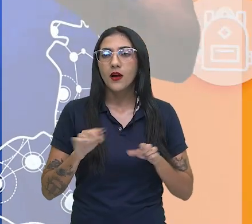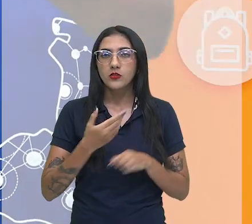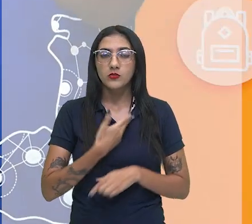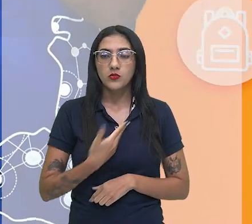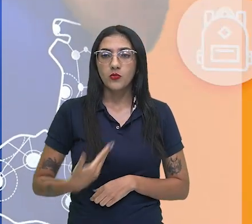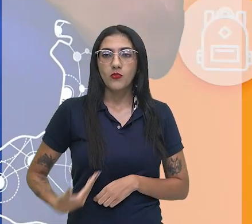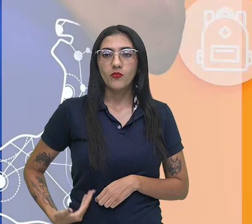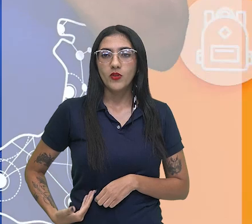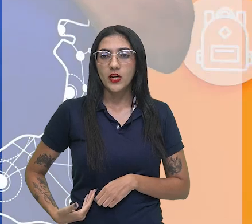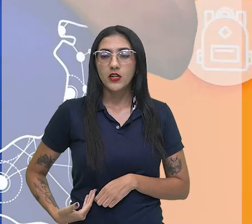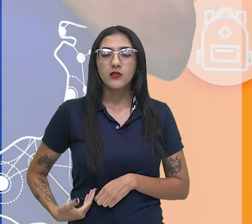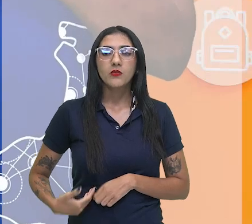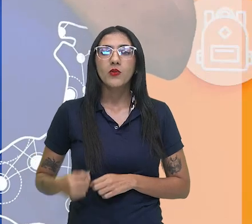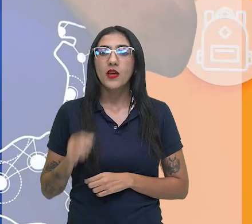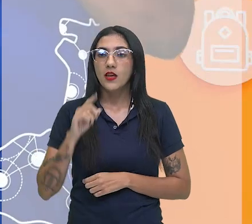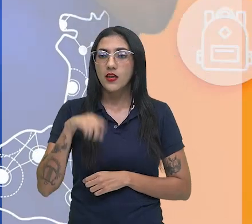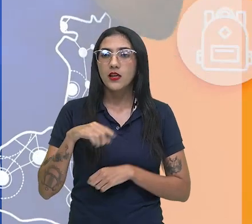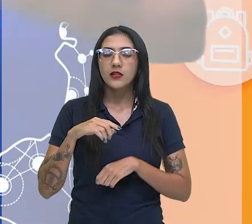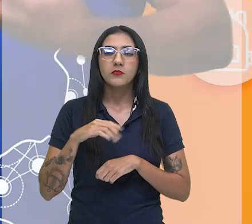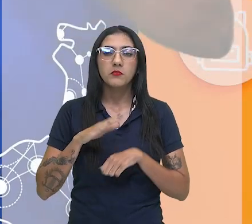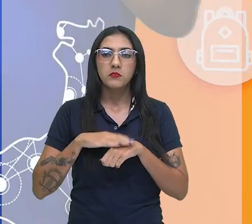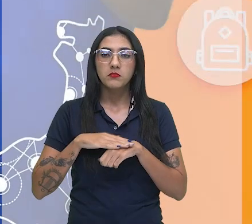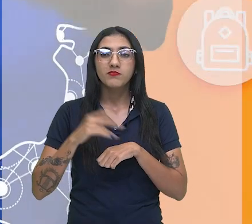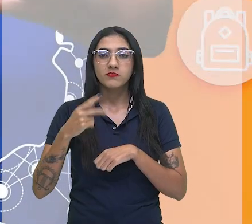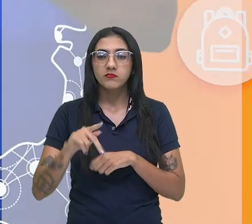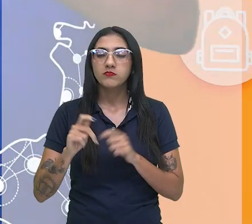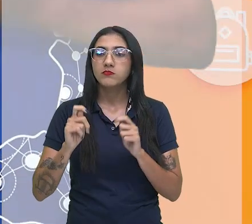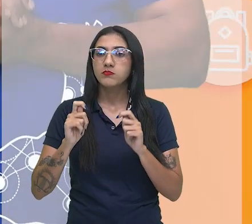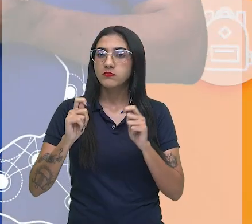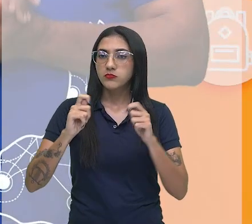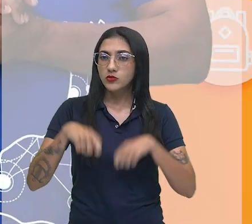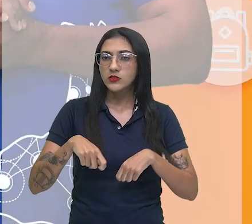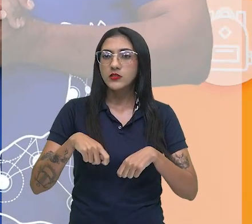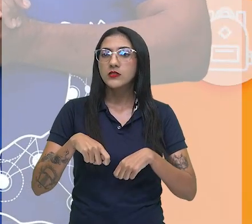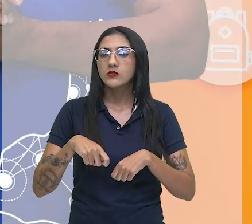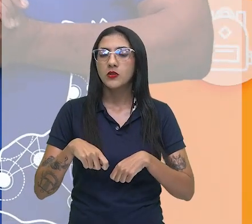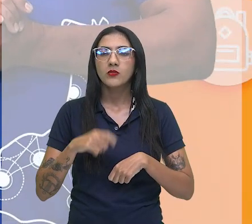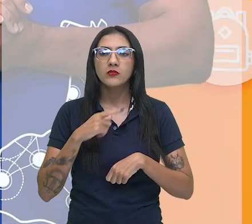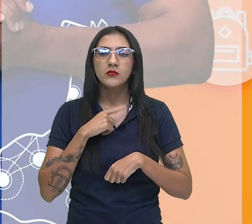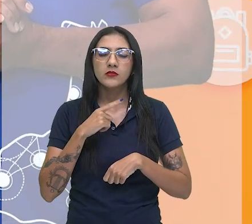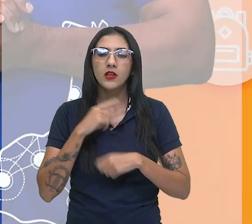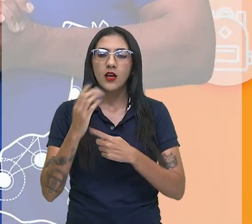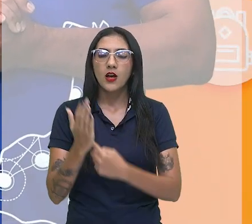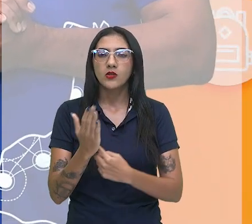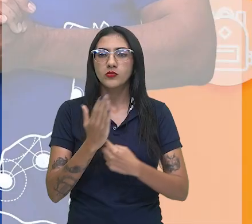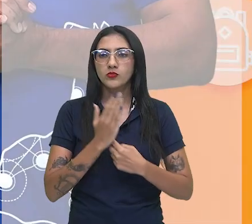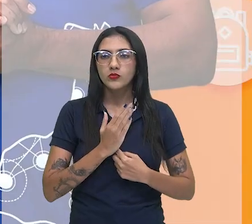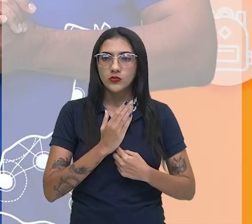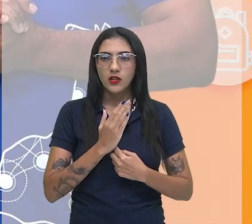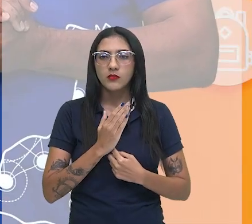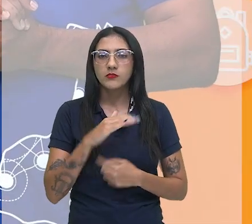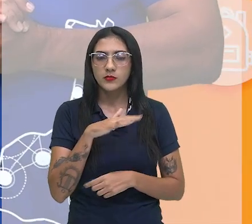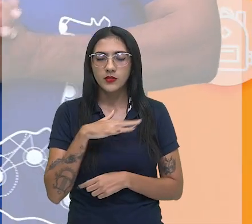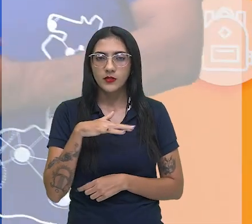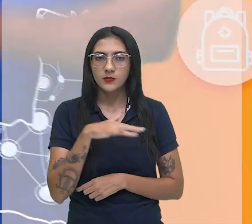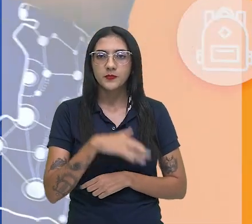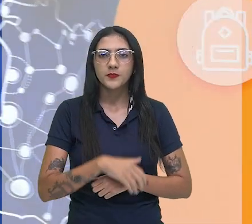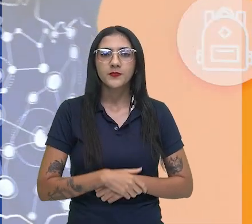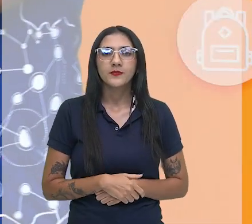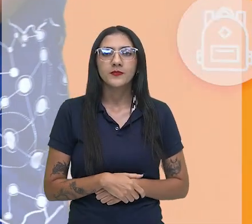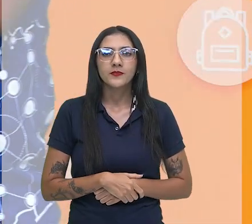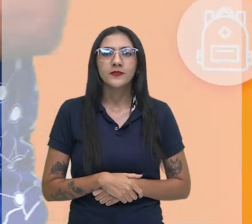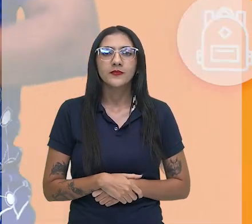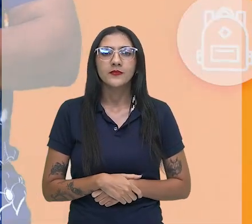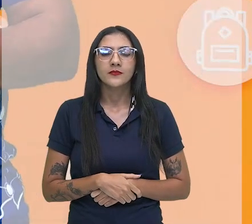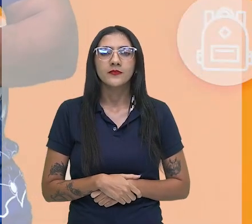poder público que arrecada, que tributa, tem a obrigação, né? De entrar, né? Para ajudar nesse trabalho aí. E vamos ver